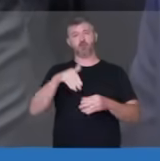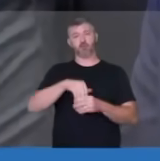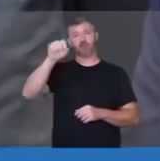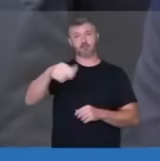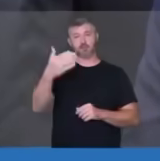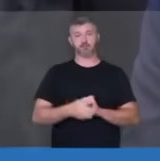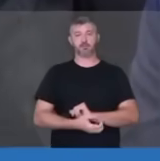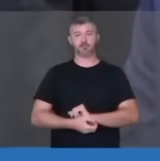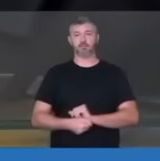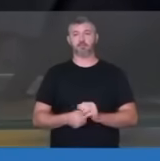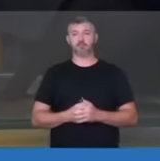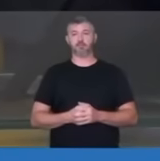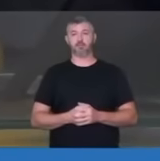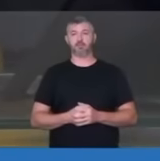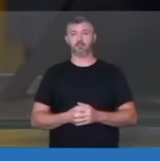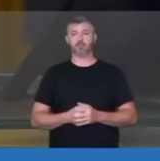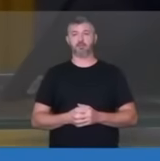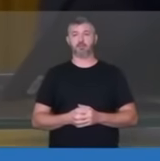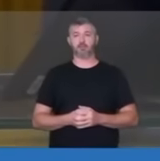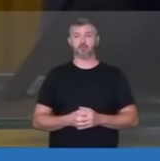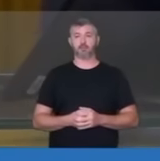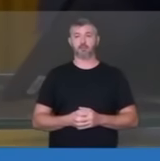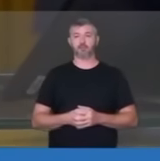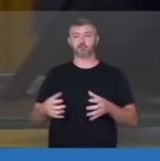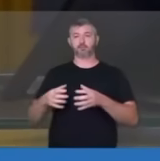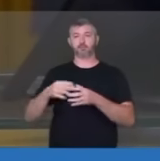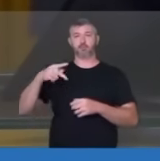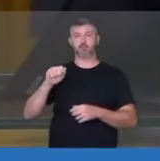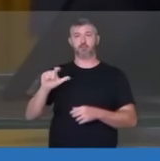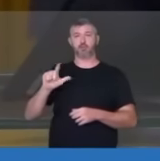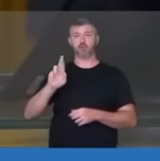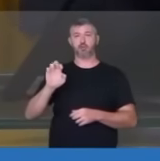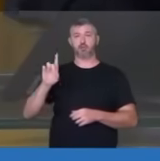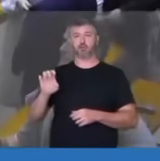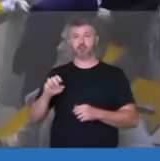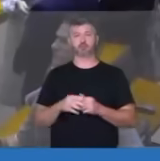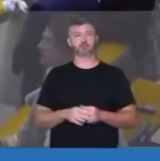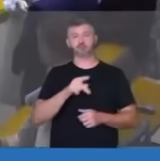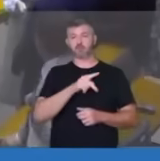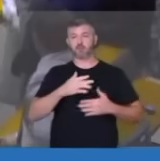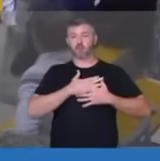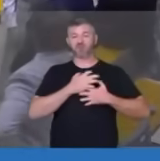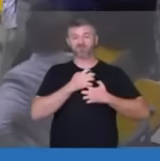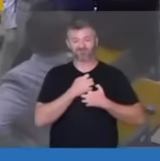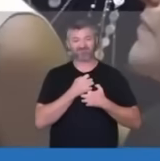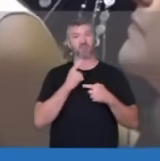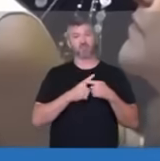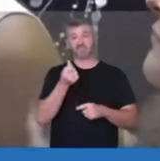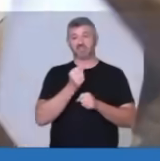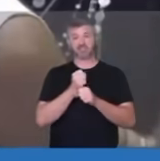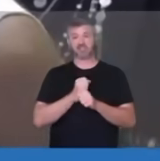senhor presidente. Como orienta a Federação Pessoal Rede? Presidente, com o coração apertado, porque são